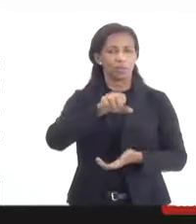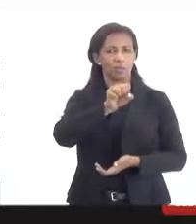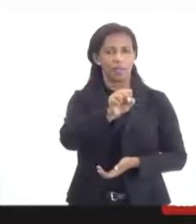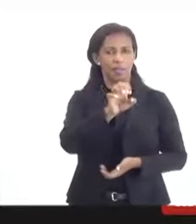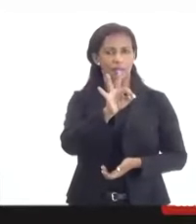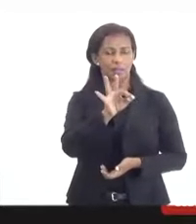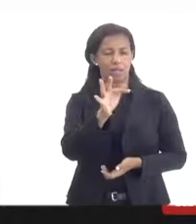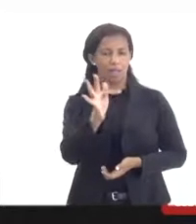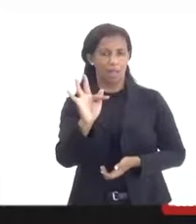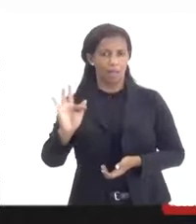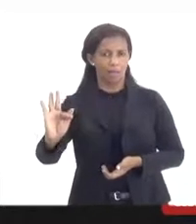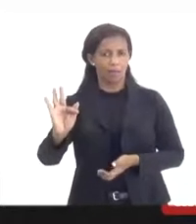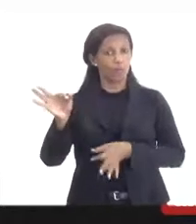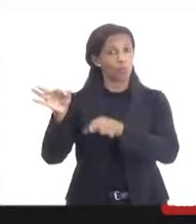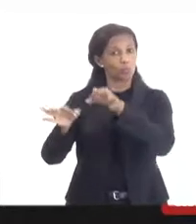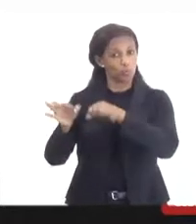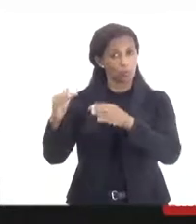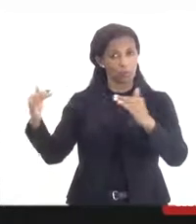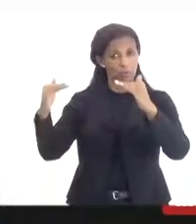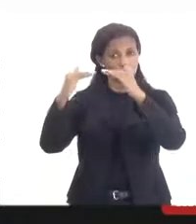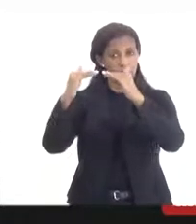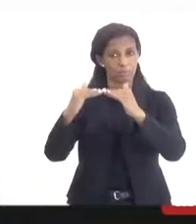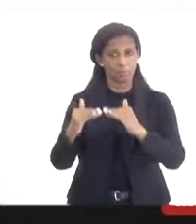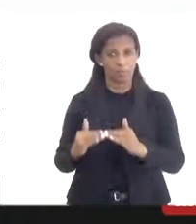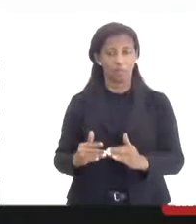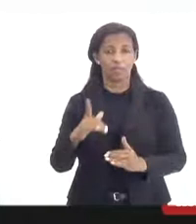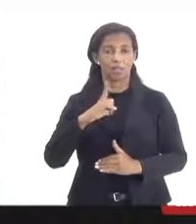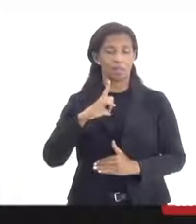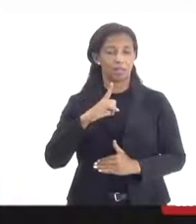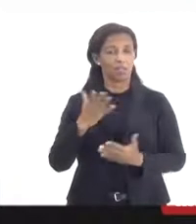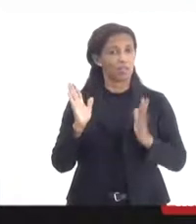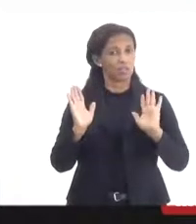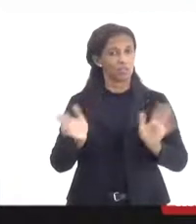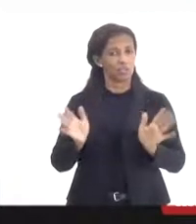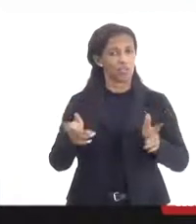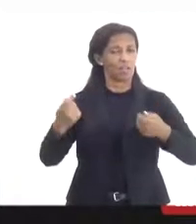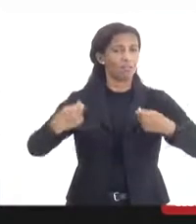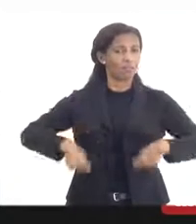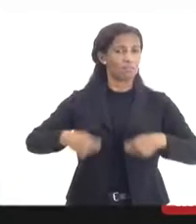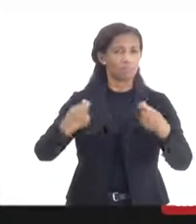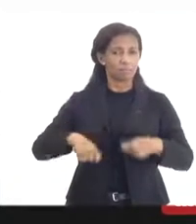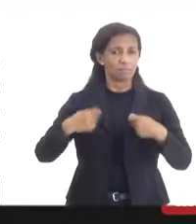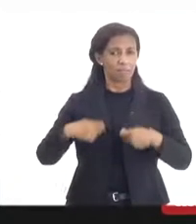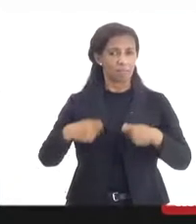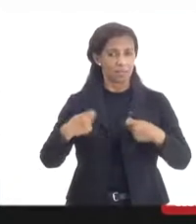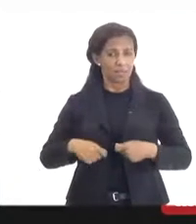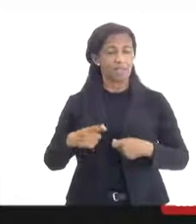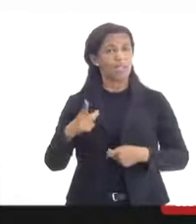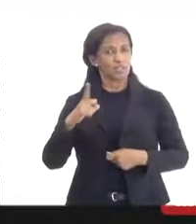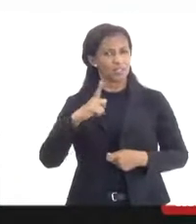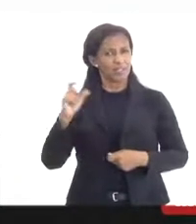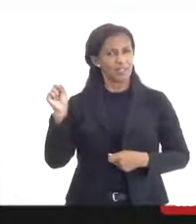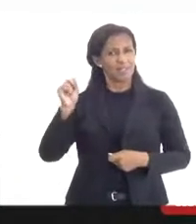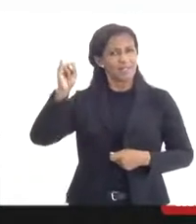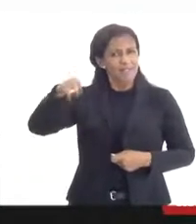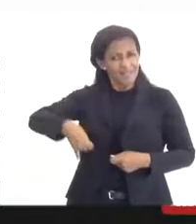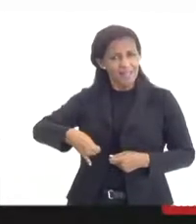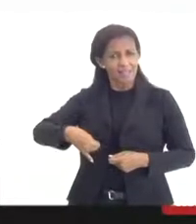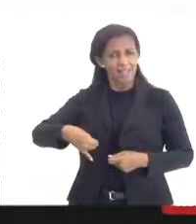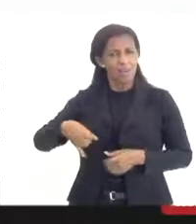com julgamentos no mesmo sentido. Ou seja, aqui há, a nosso ver, a necessidade de compor, sim, uma situação